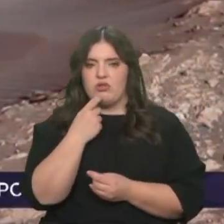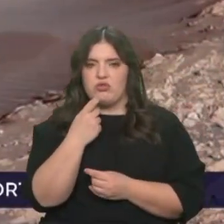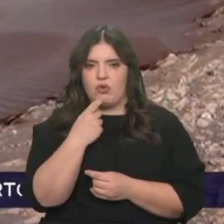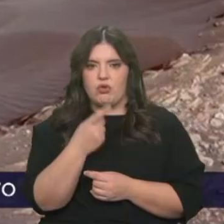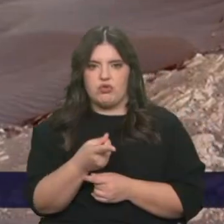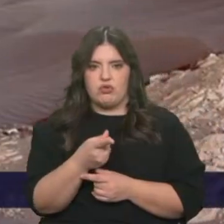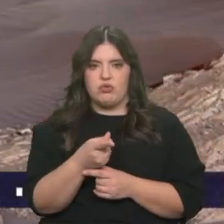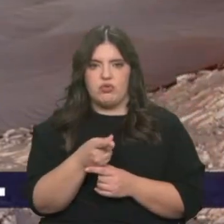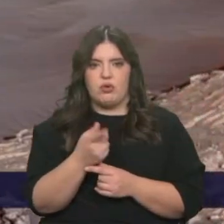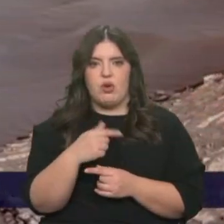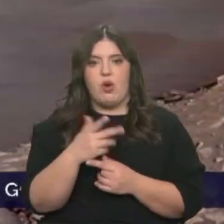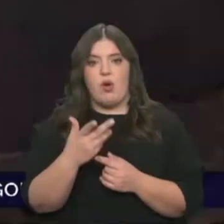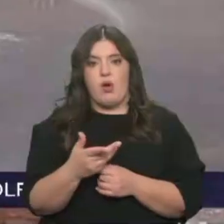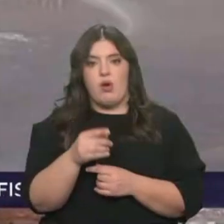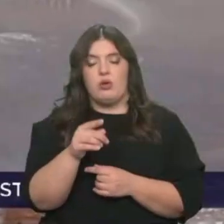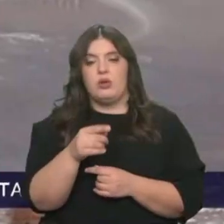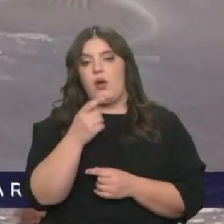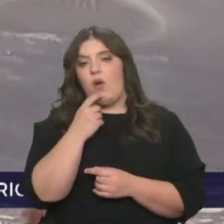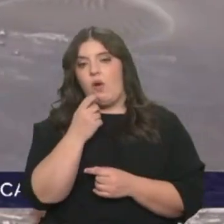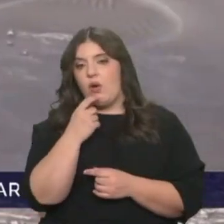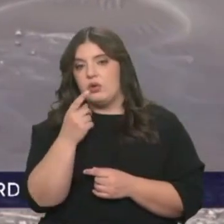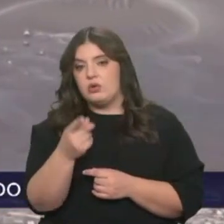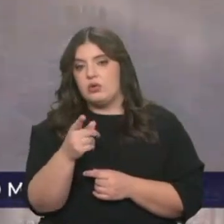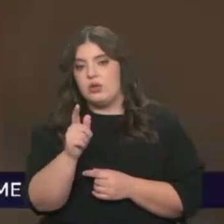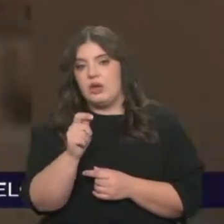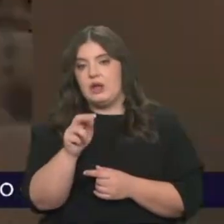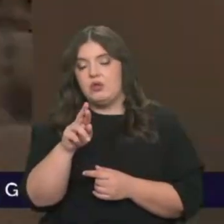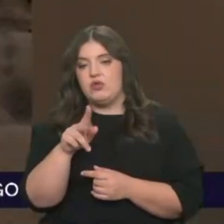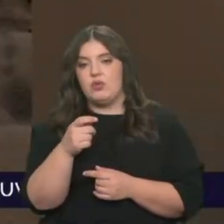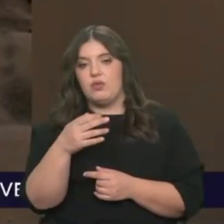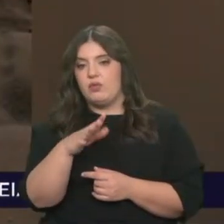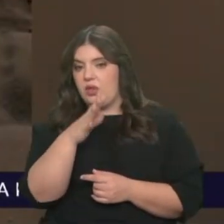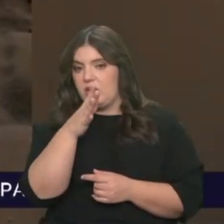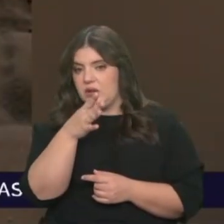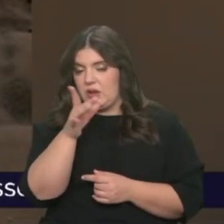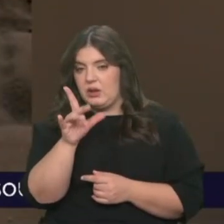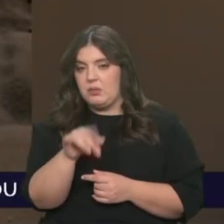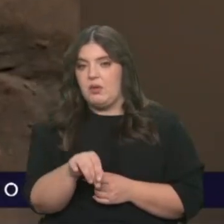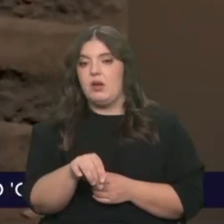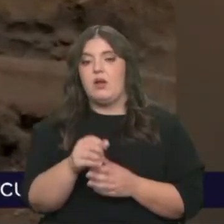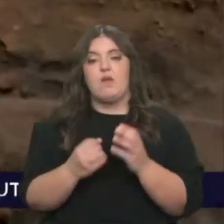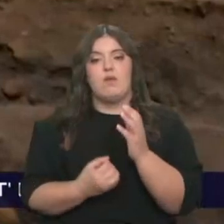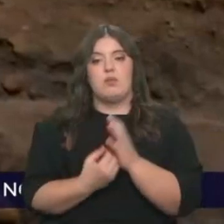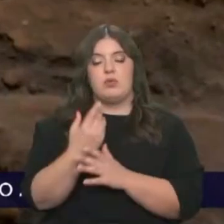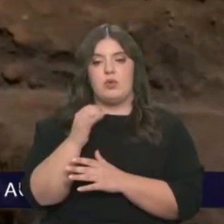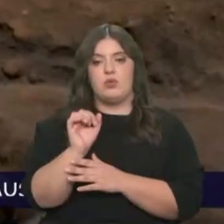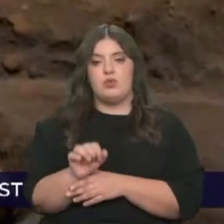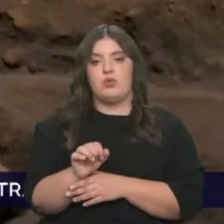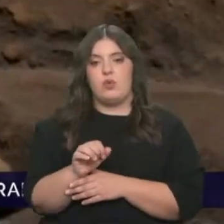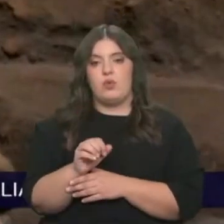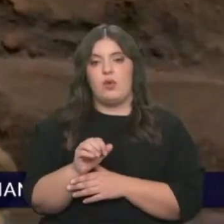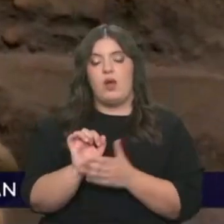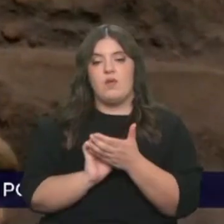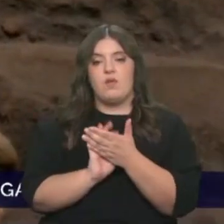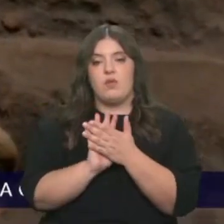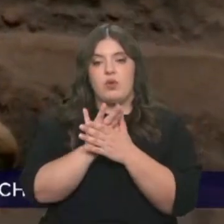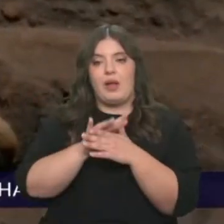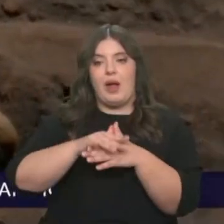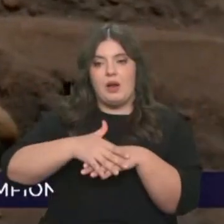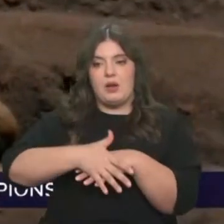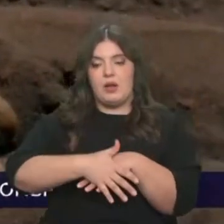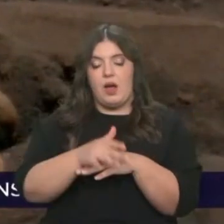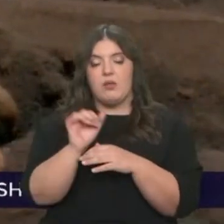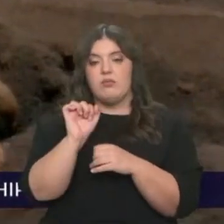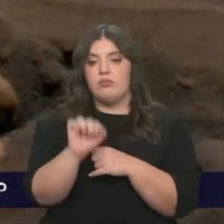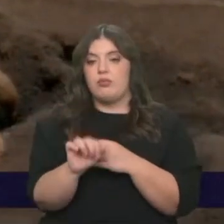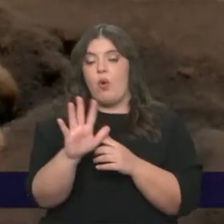ver. Ora, estas rochas, enxofre, denunciam também que a sua formação é muito vulcânica. Quando olhamos